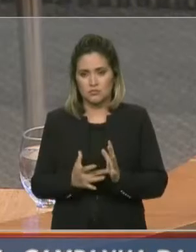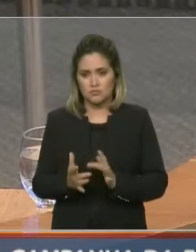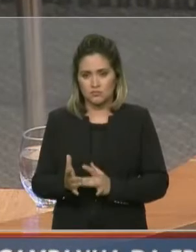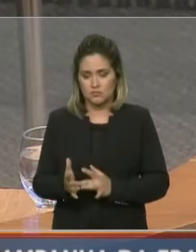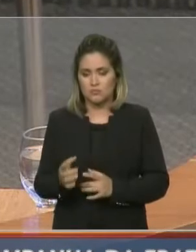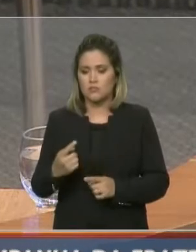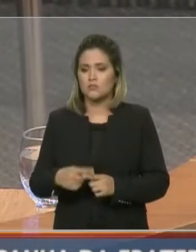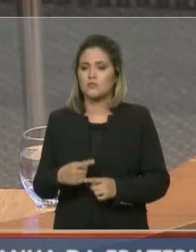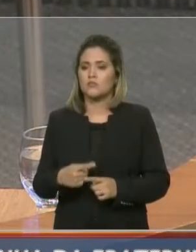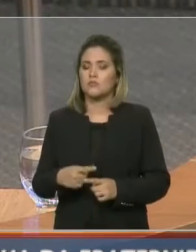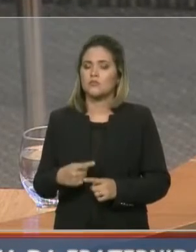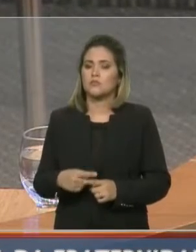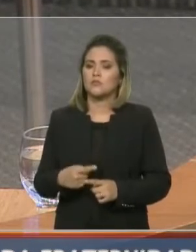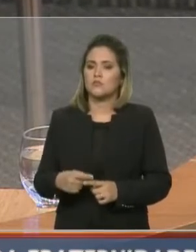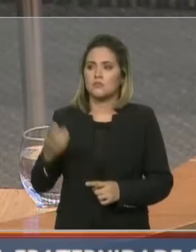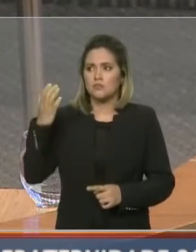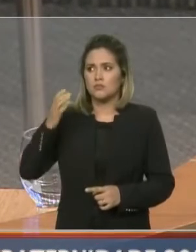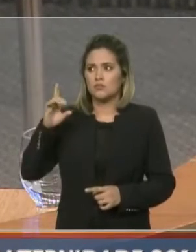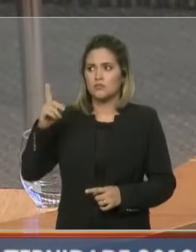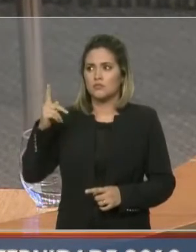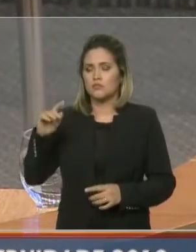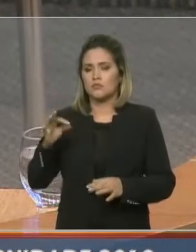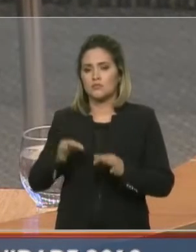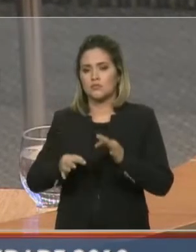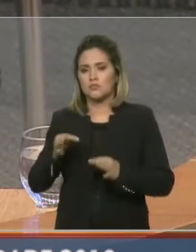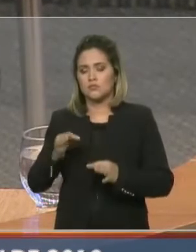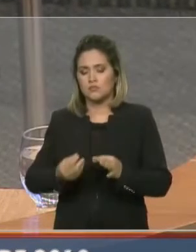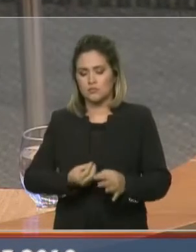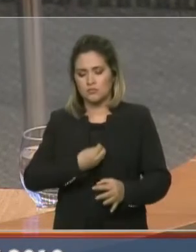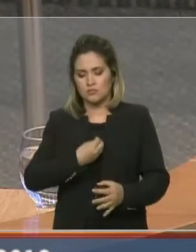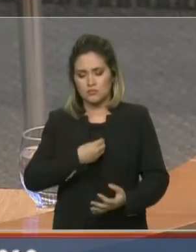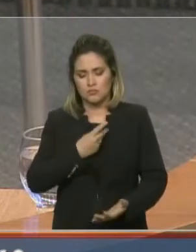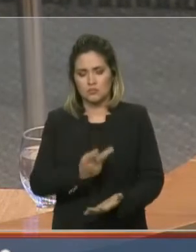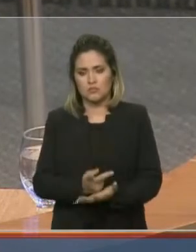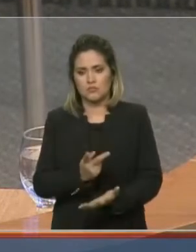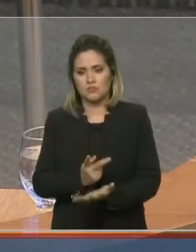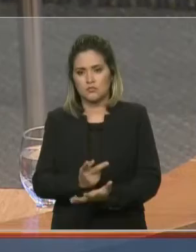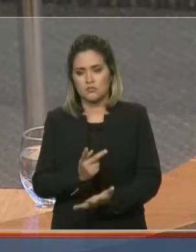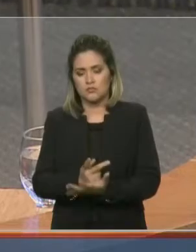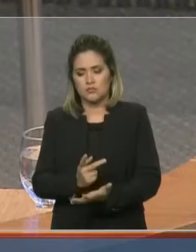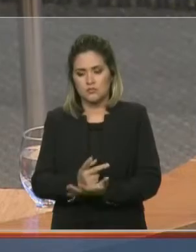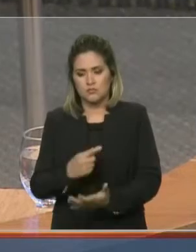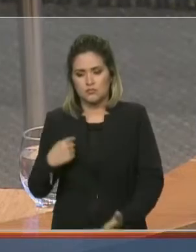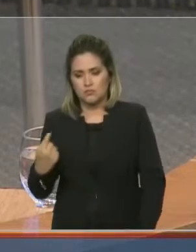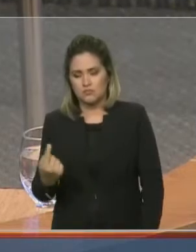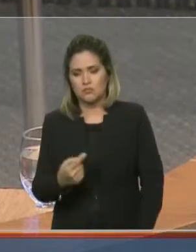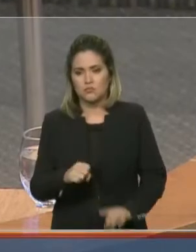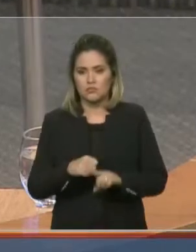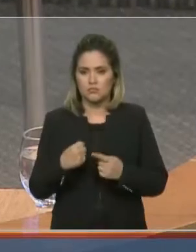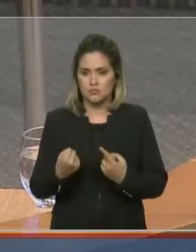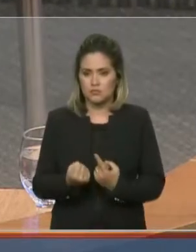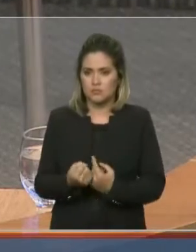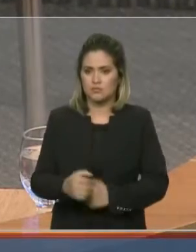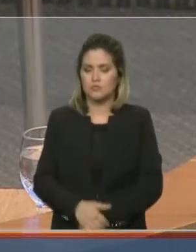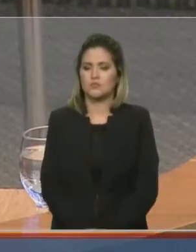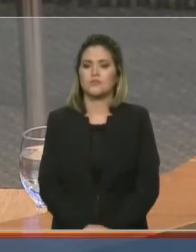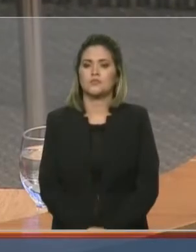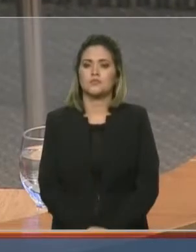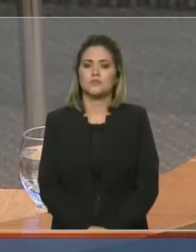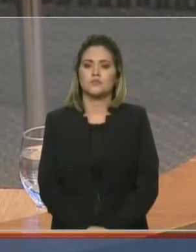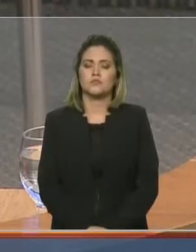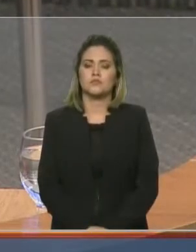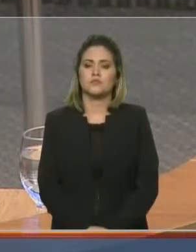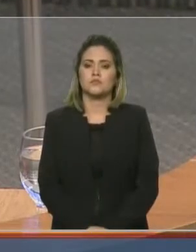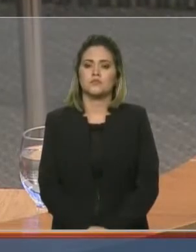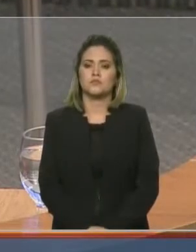de Deus e a sua justiça se faça presente no meio da nossa sociedade. Ser